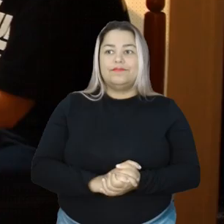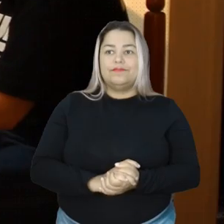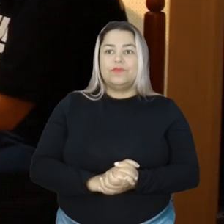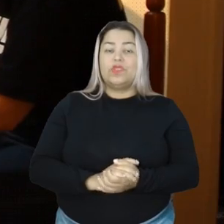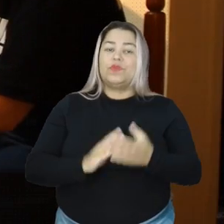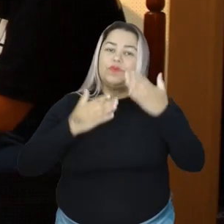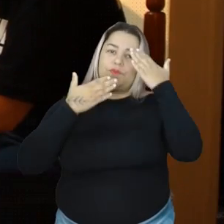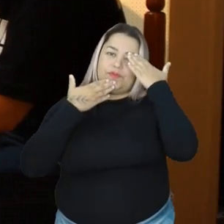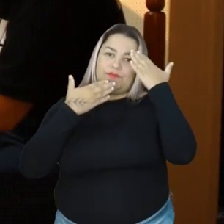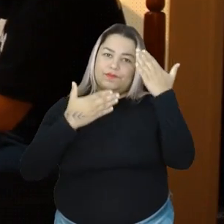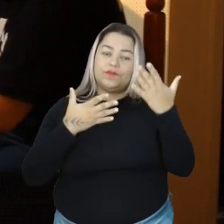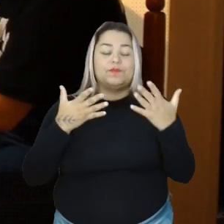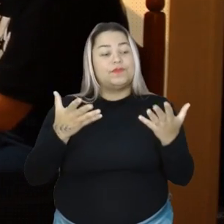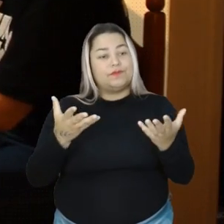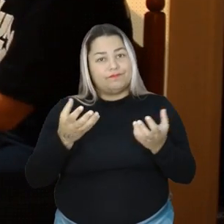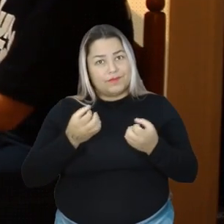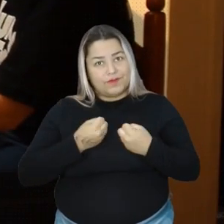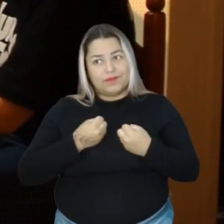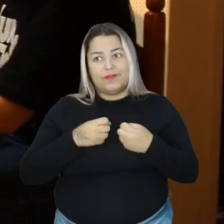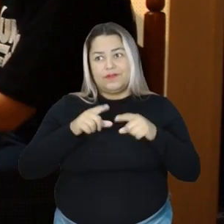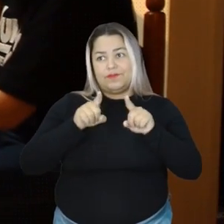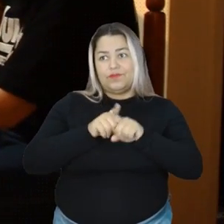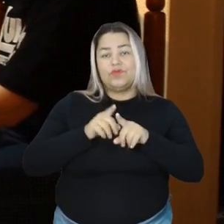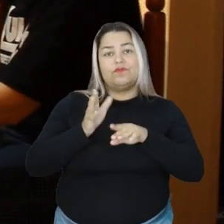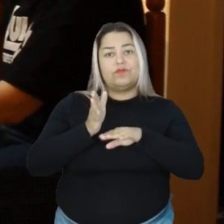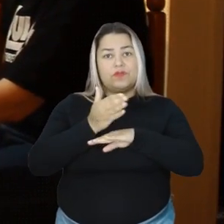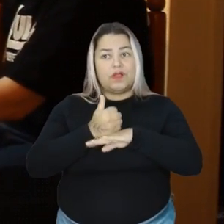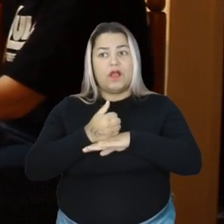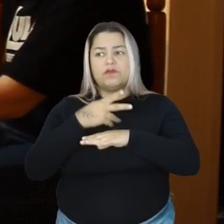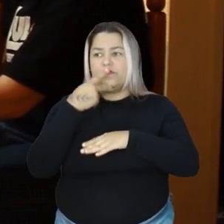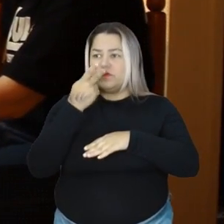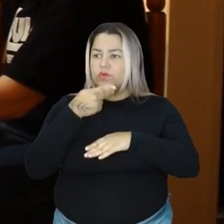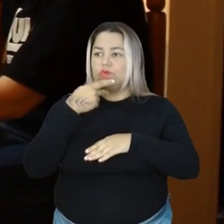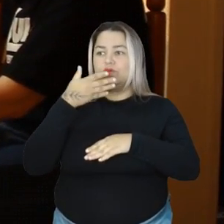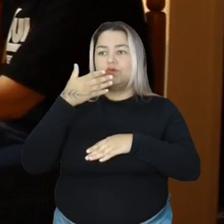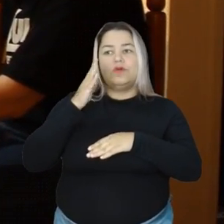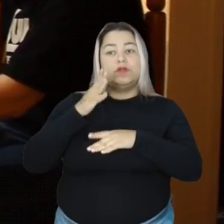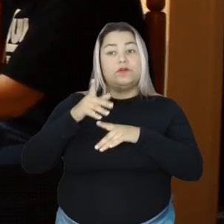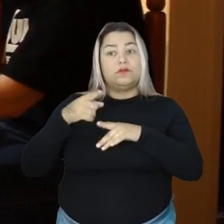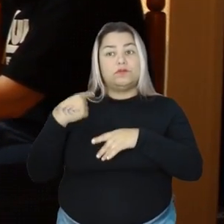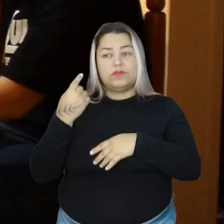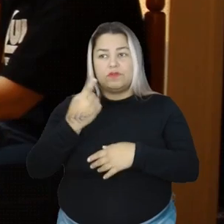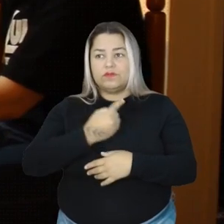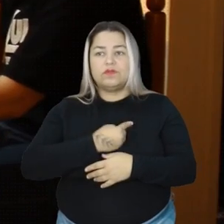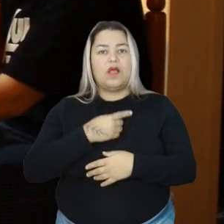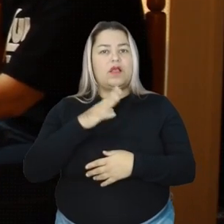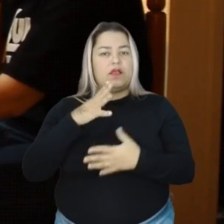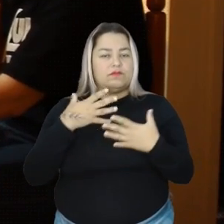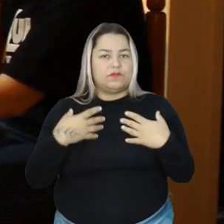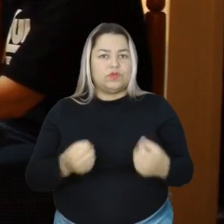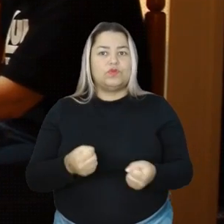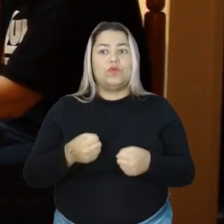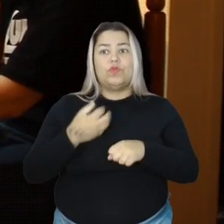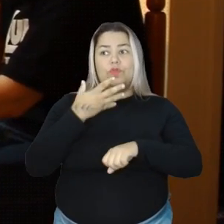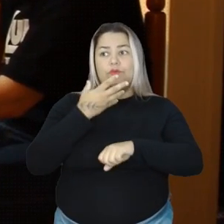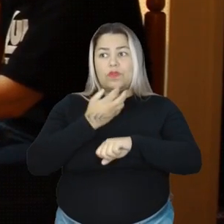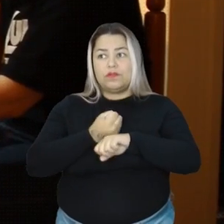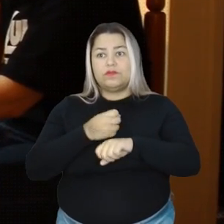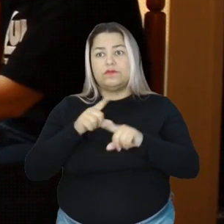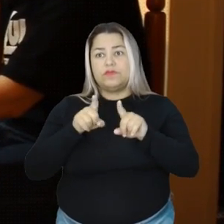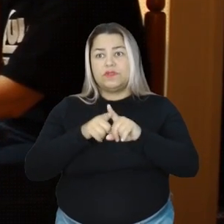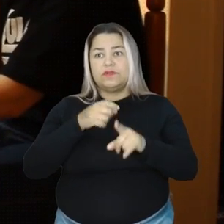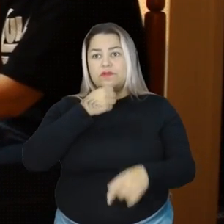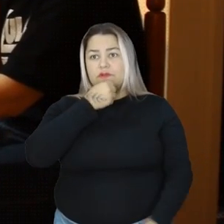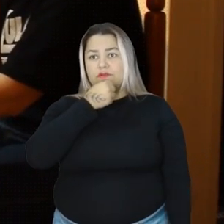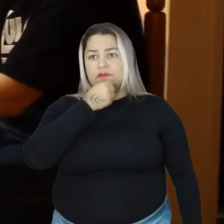Olívia, muito obrigada por nos receber. Muito obrigada por dividir essas histórias com a gente e por ter topado participar do podcast, topado dar essa